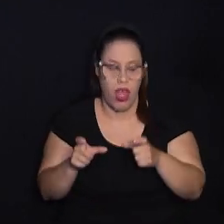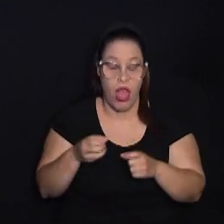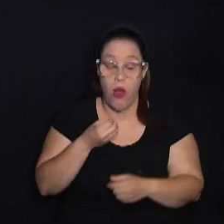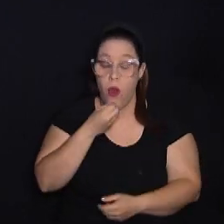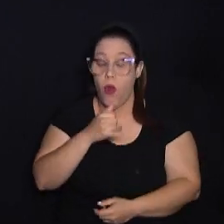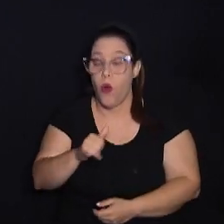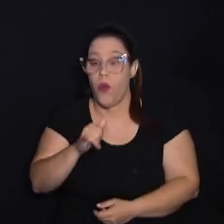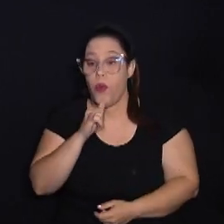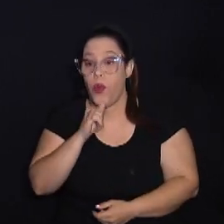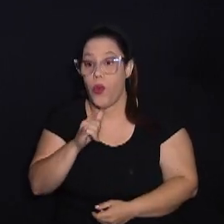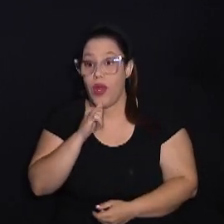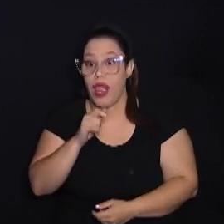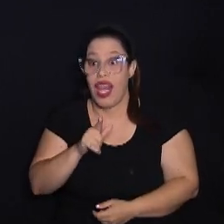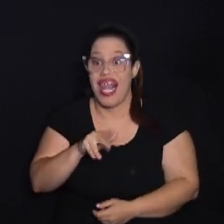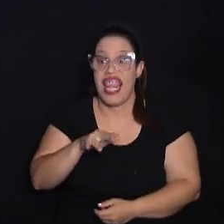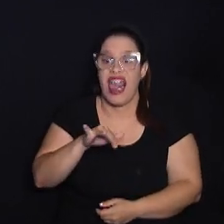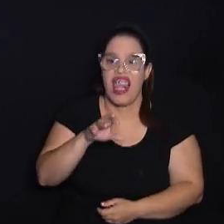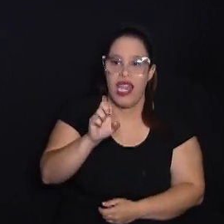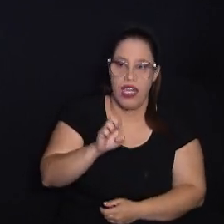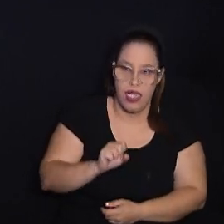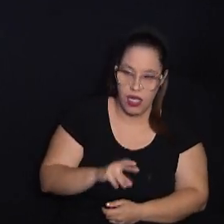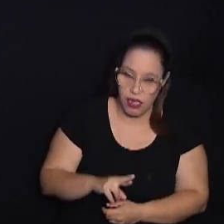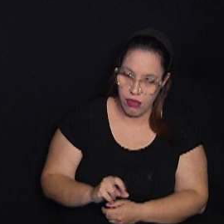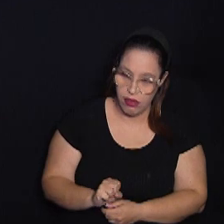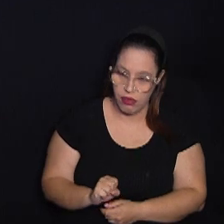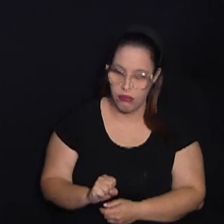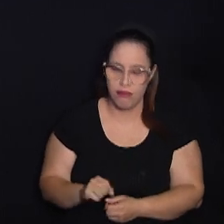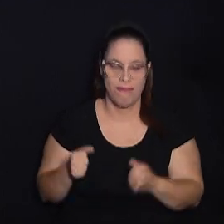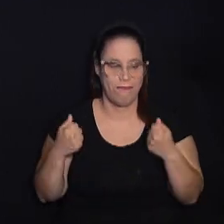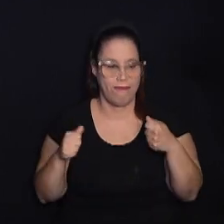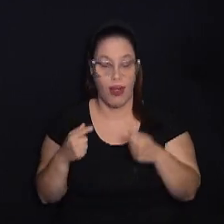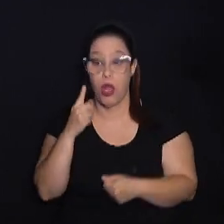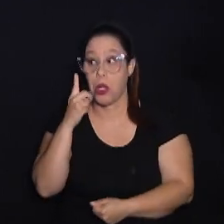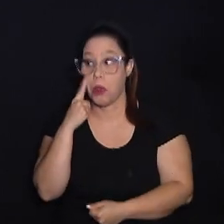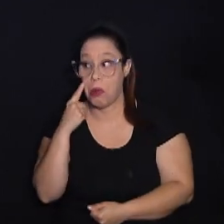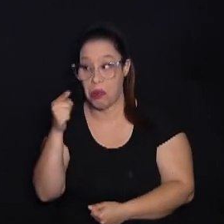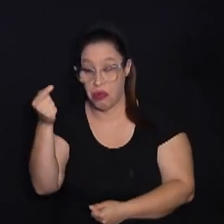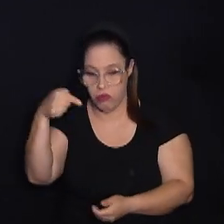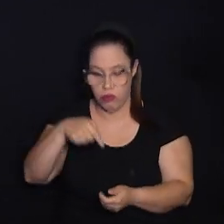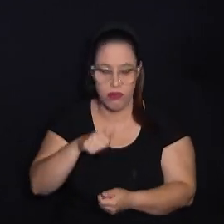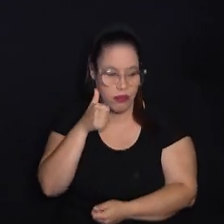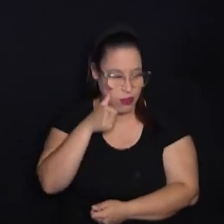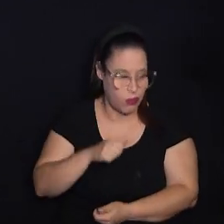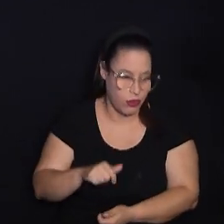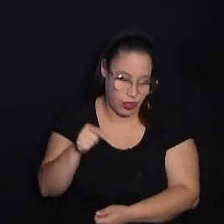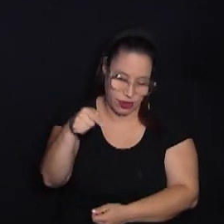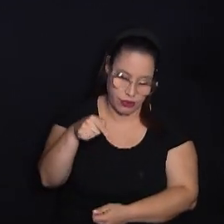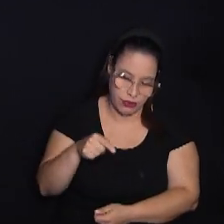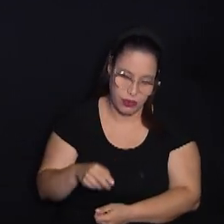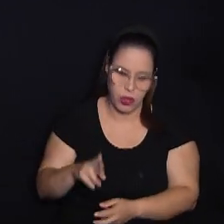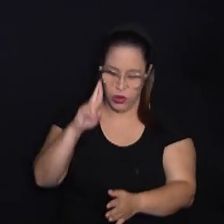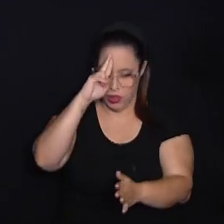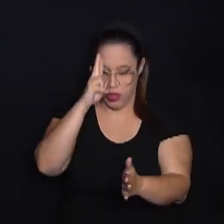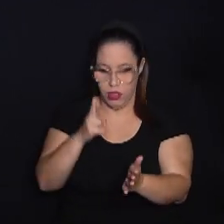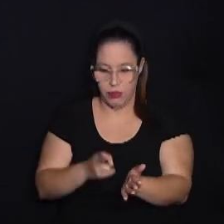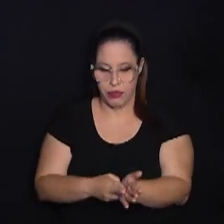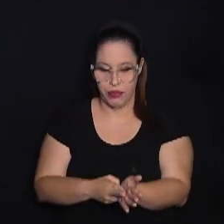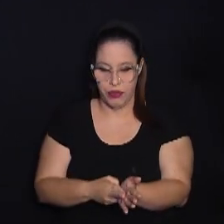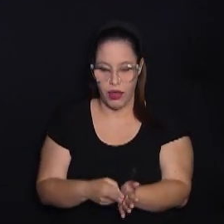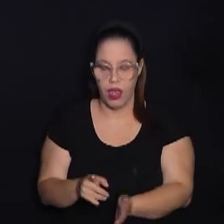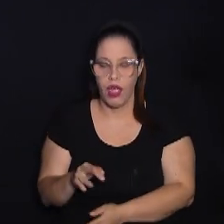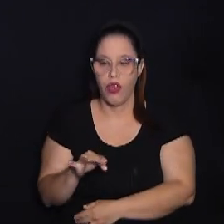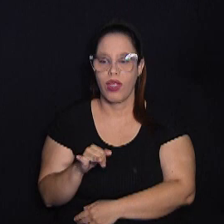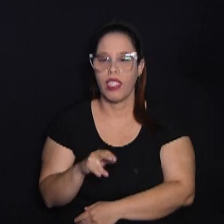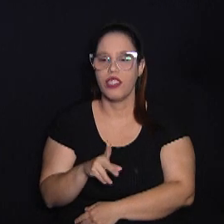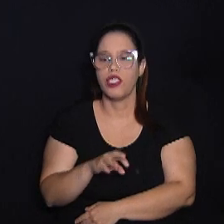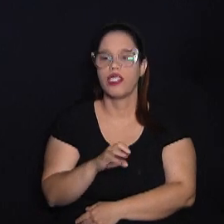exemplo, líderes, é o que nós estamos precisando. E ver você aqui hoje, uma mulher que representa o sindicato de caminhões,